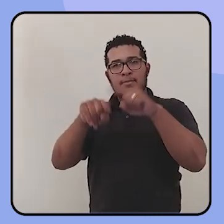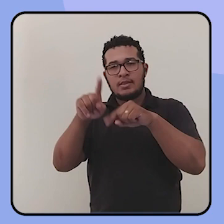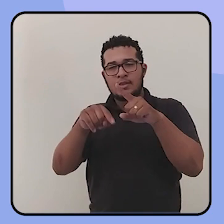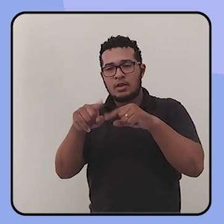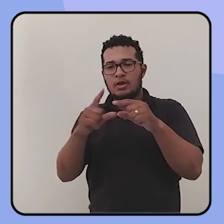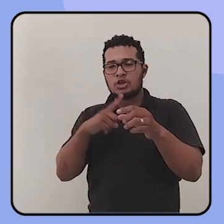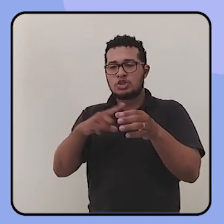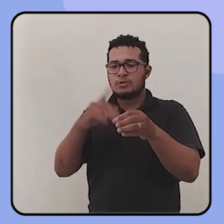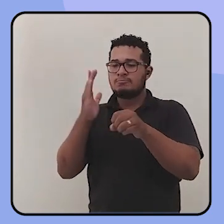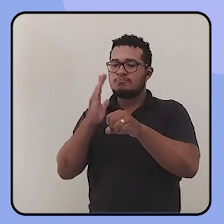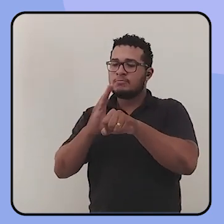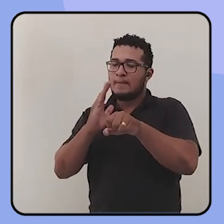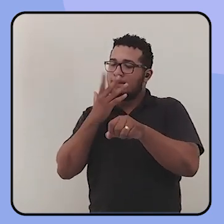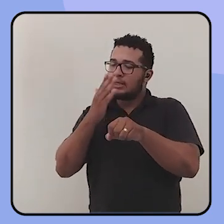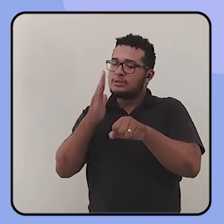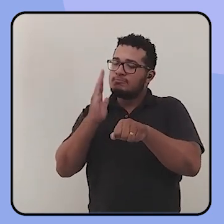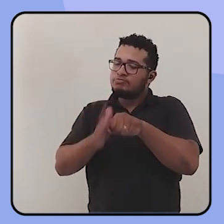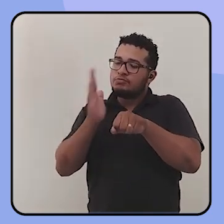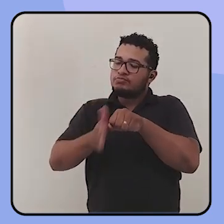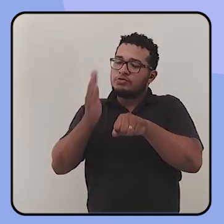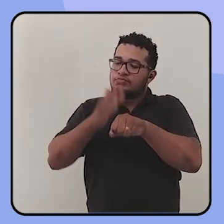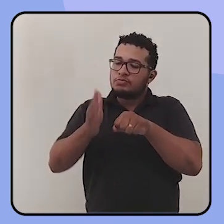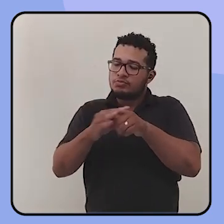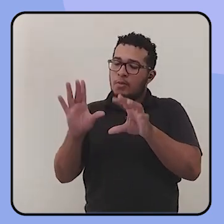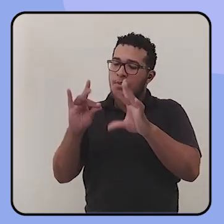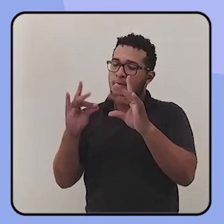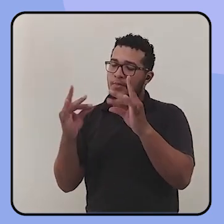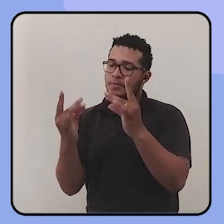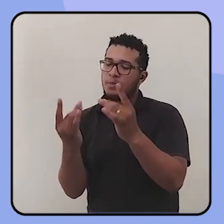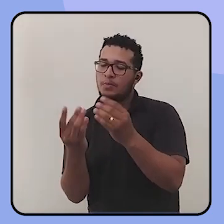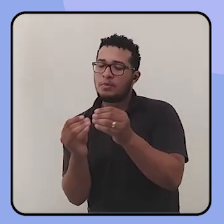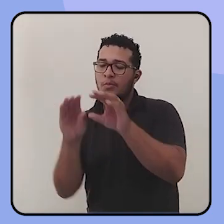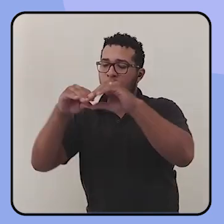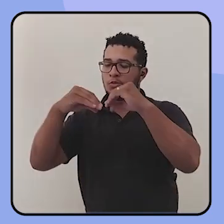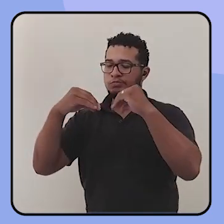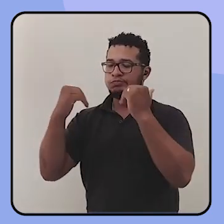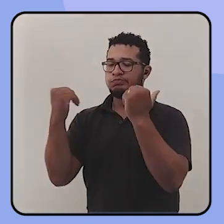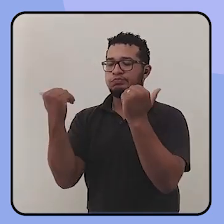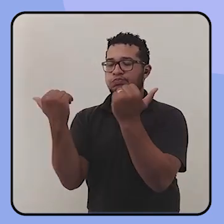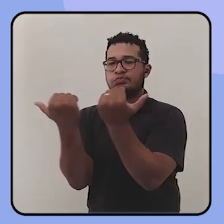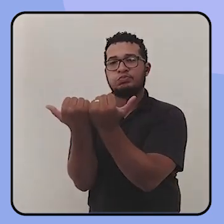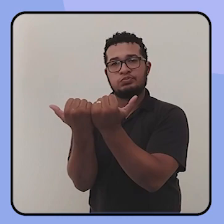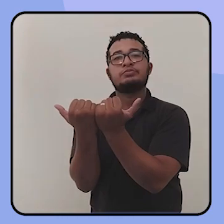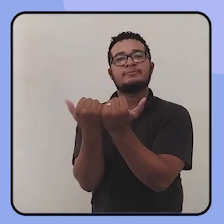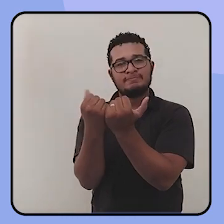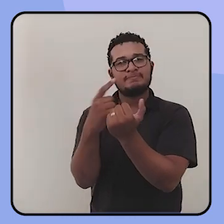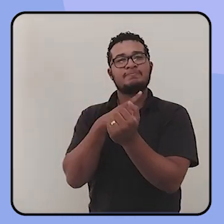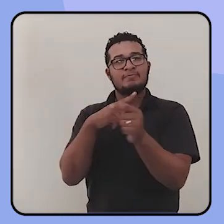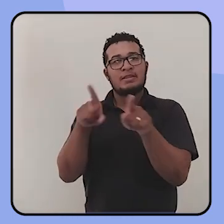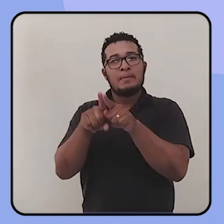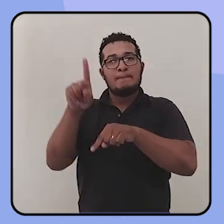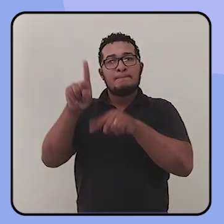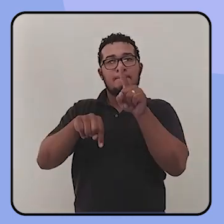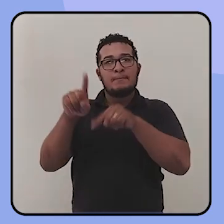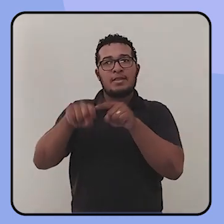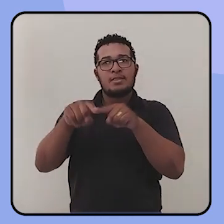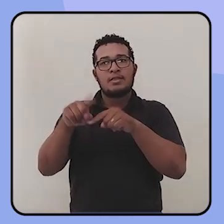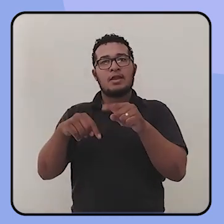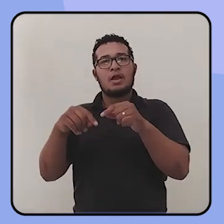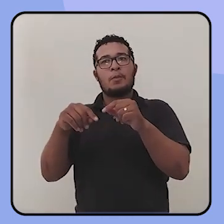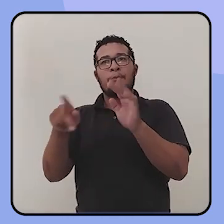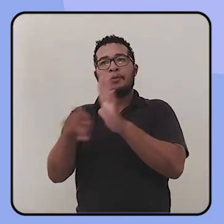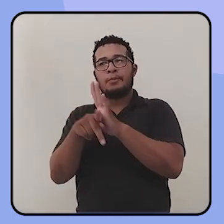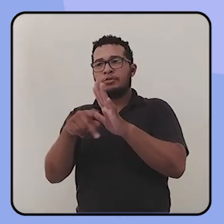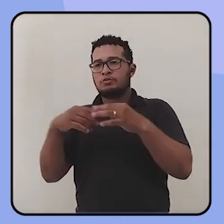lítico, que era lascado, polido e picotado, adornos diversos e, nos sítios de maior preservação, abundante material